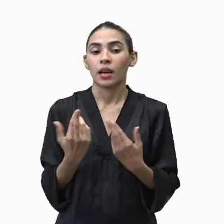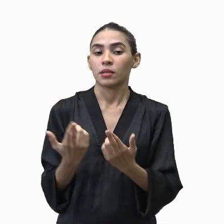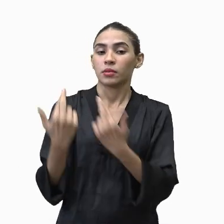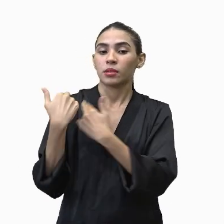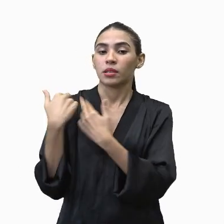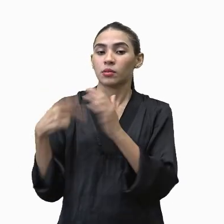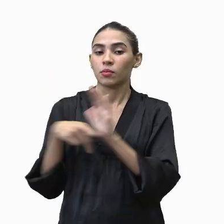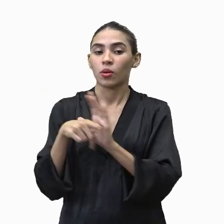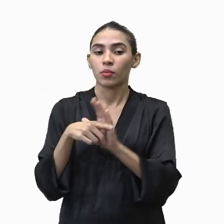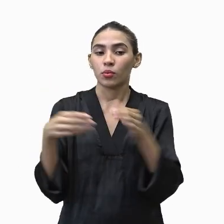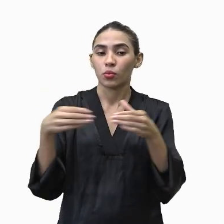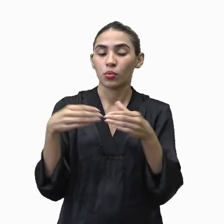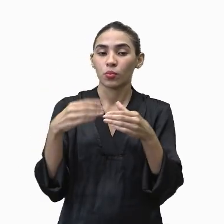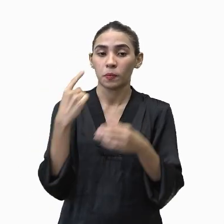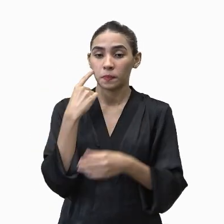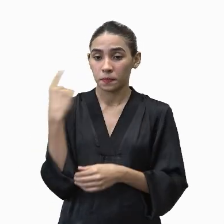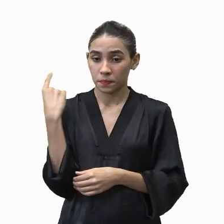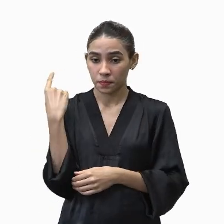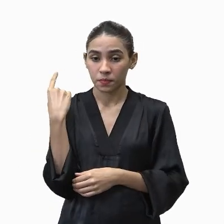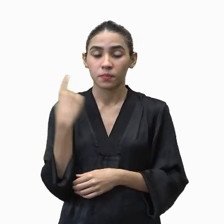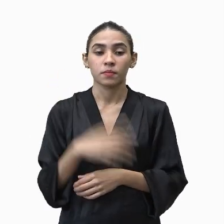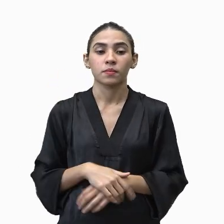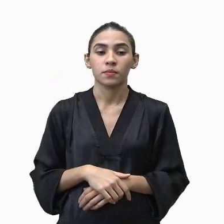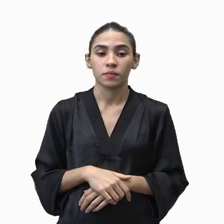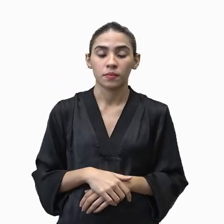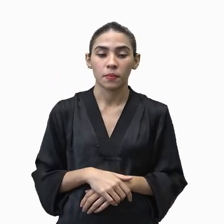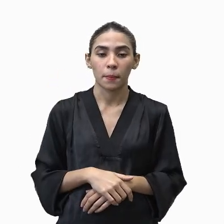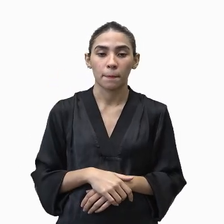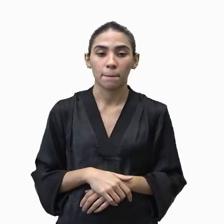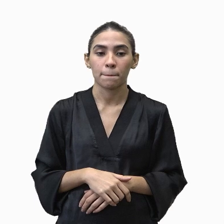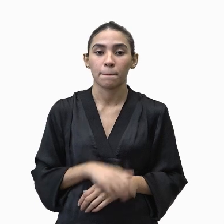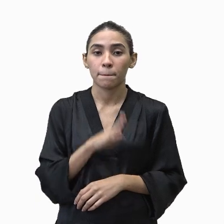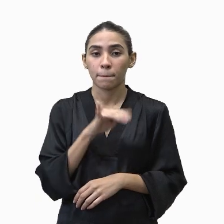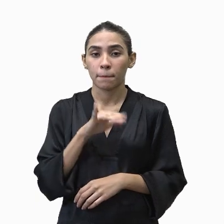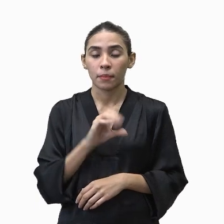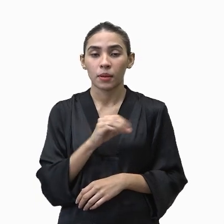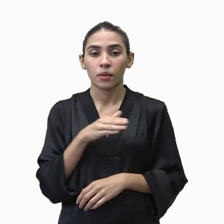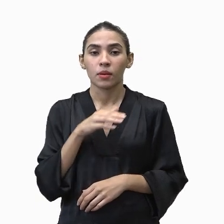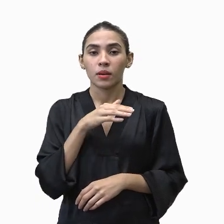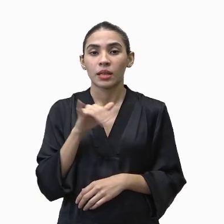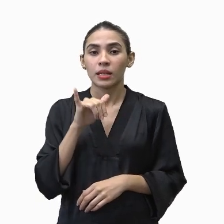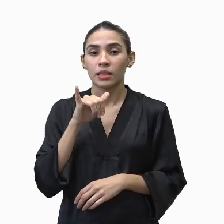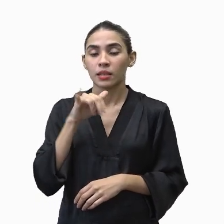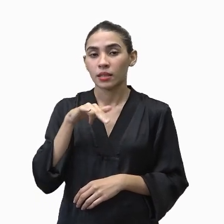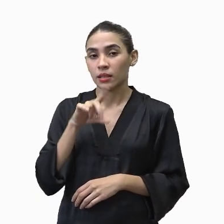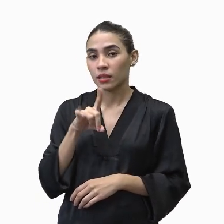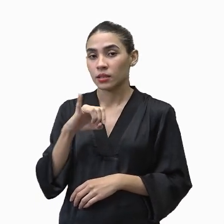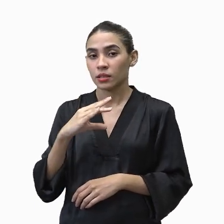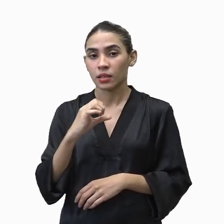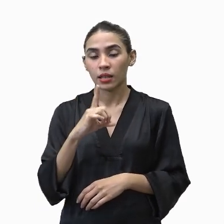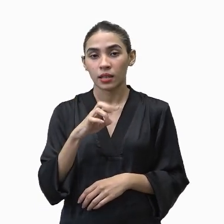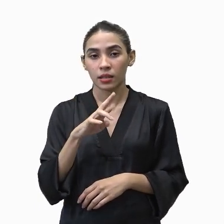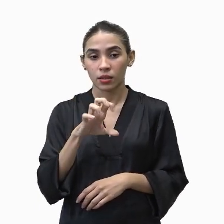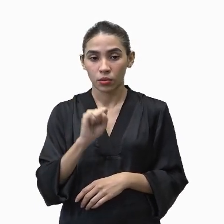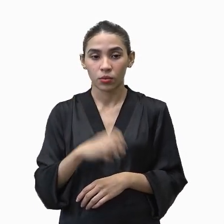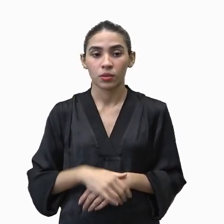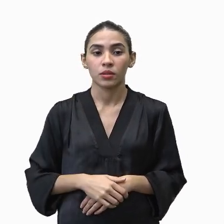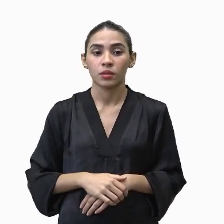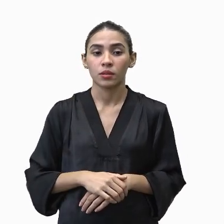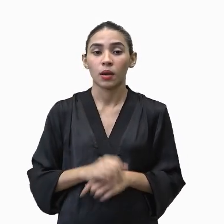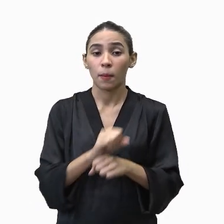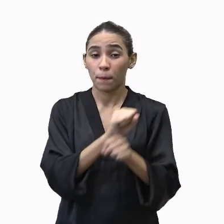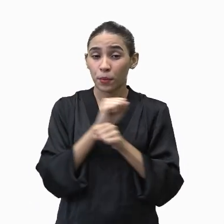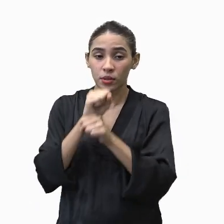desses indivíduos no local. Voltando para a questão dos bioindicadores. Então, a proteção dos habitats naturais